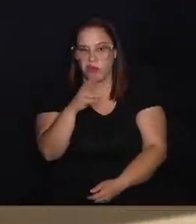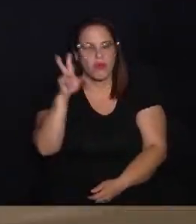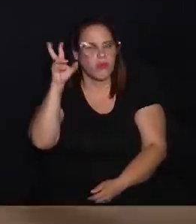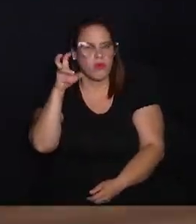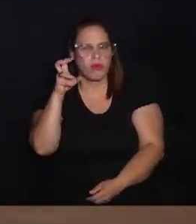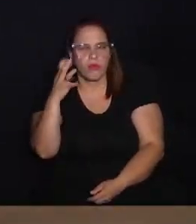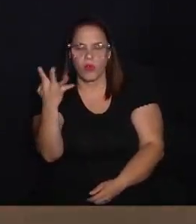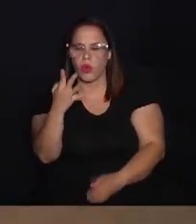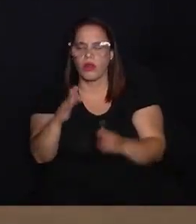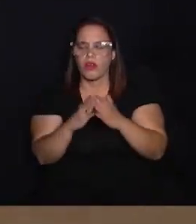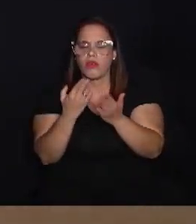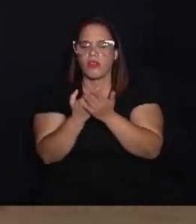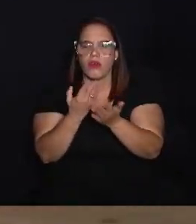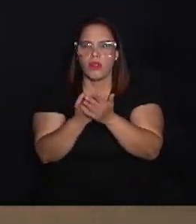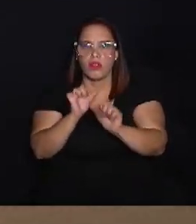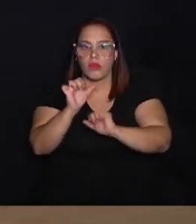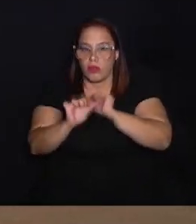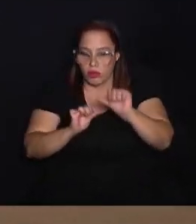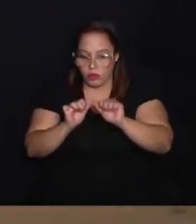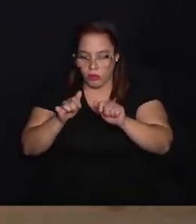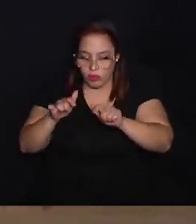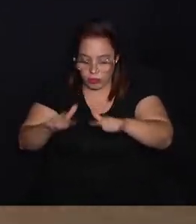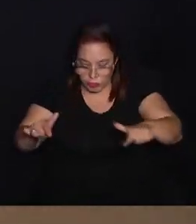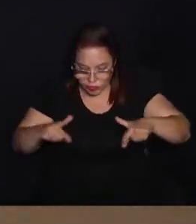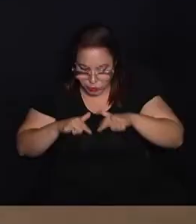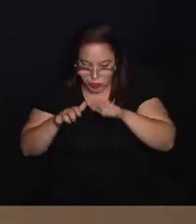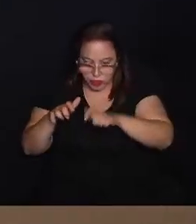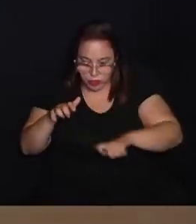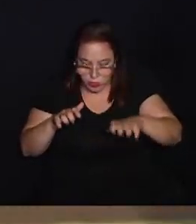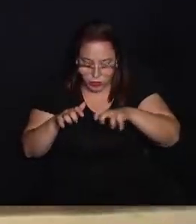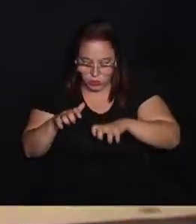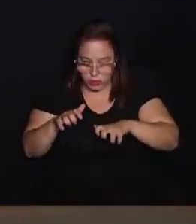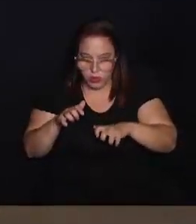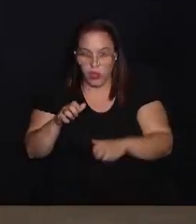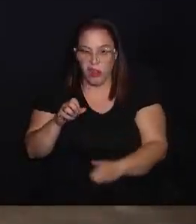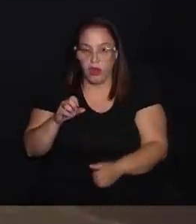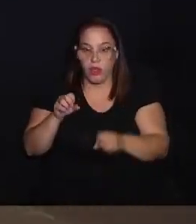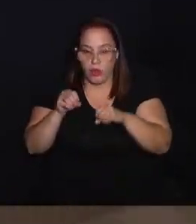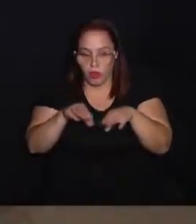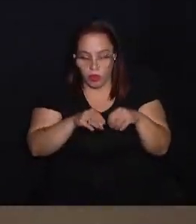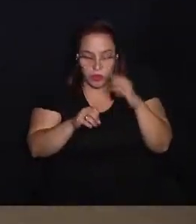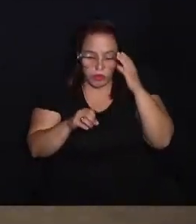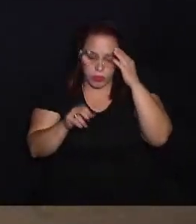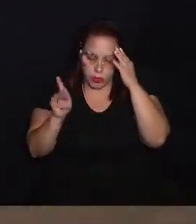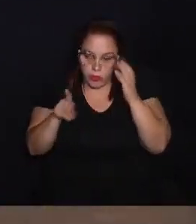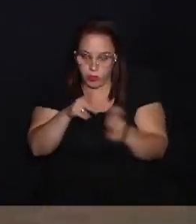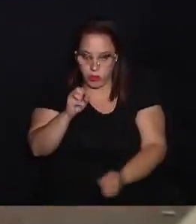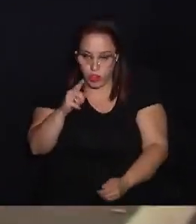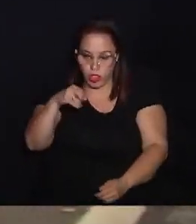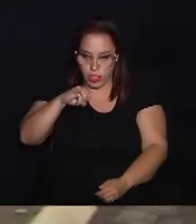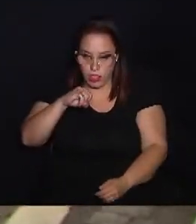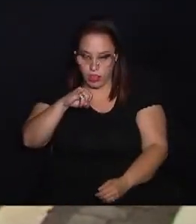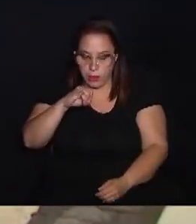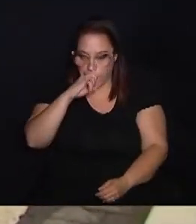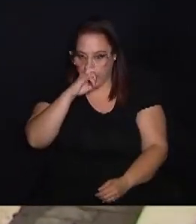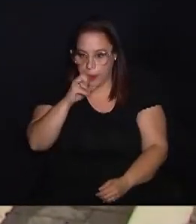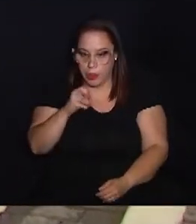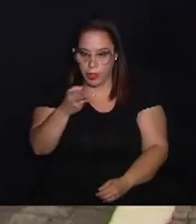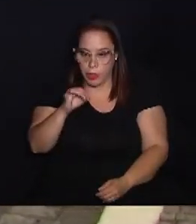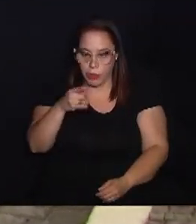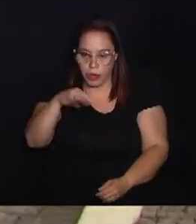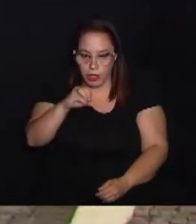Estadual José Maria Matozinho, no São Bernardo, foi por problemas técnicos também. Bom, Gabriel, também recebemos a informação que